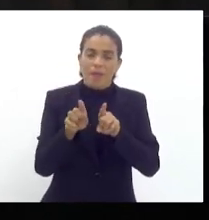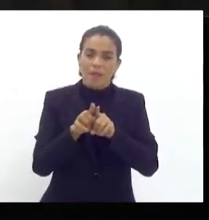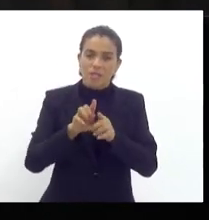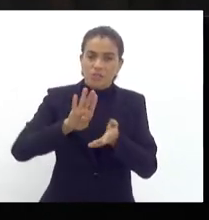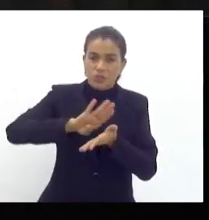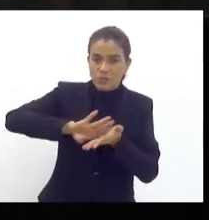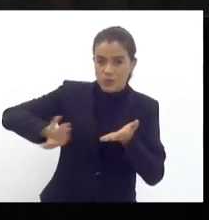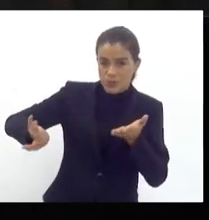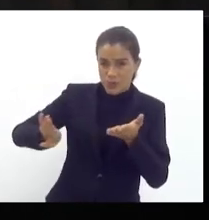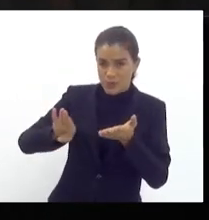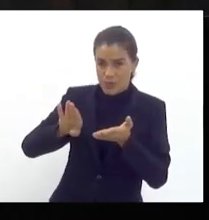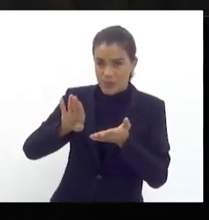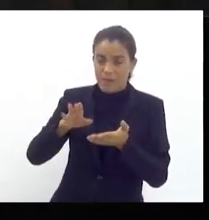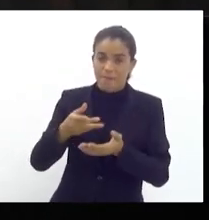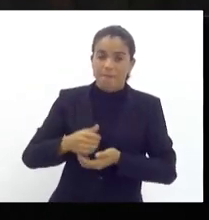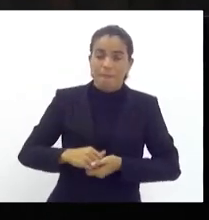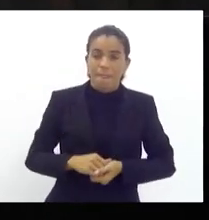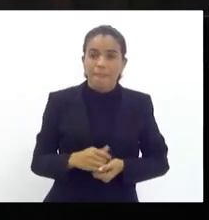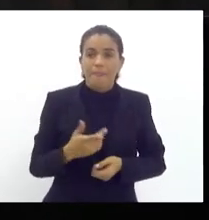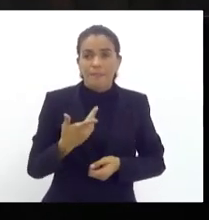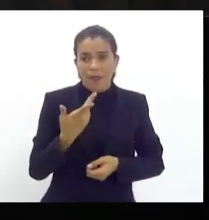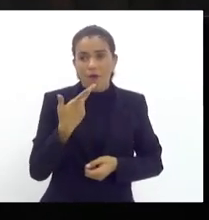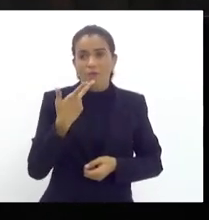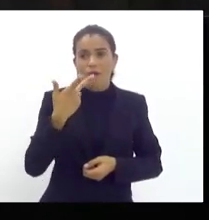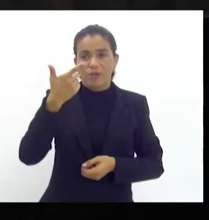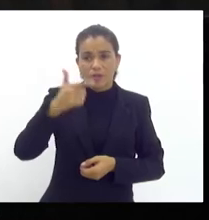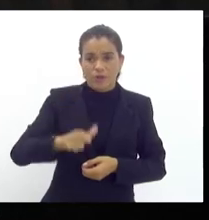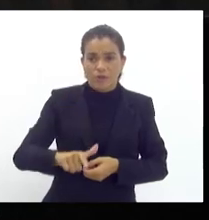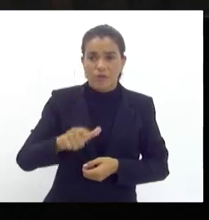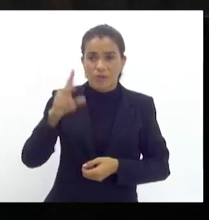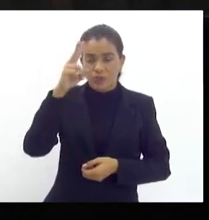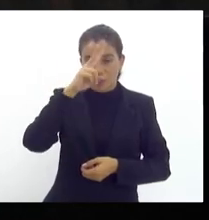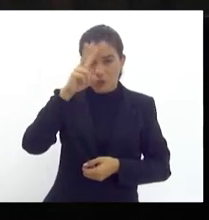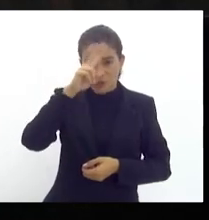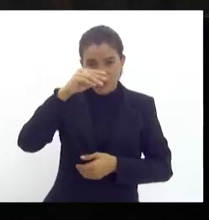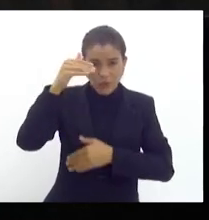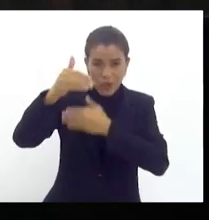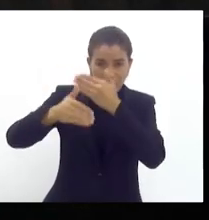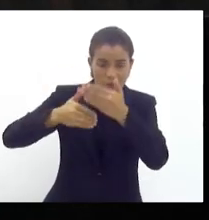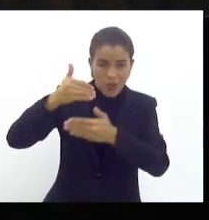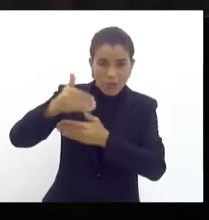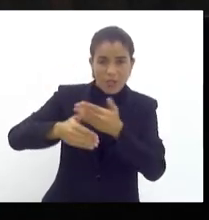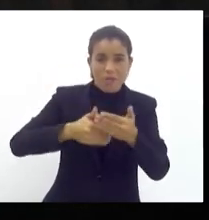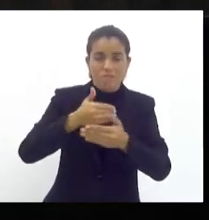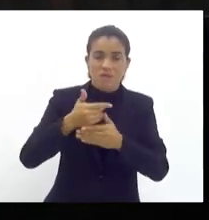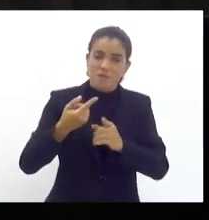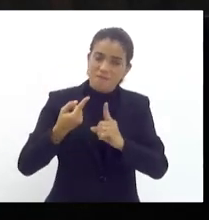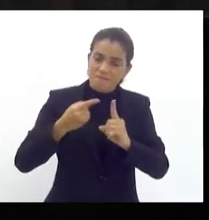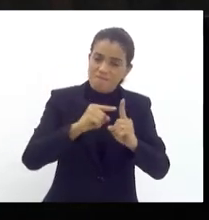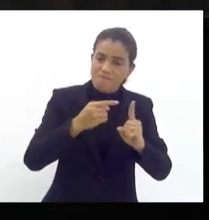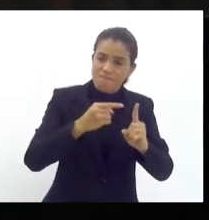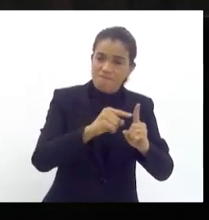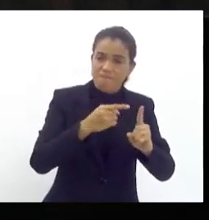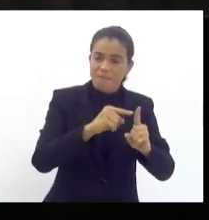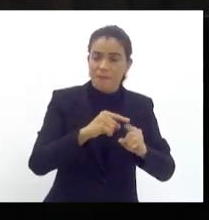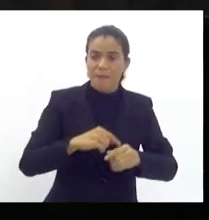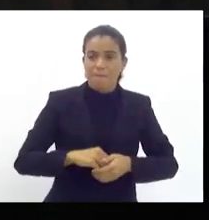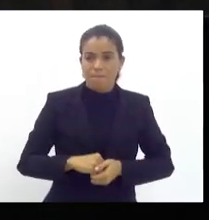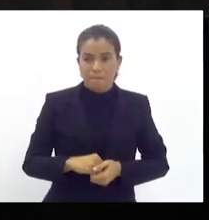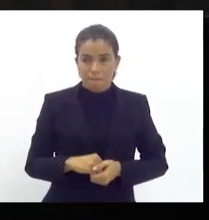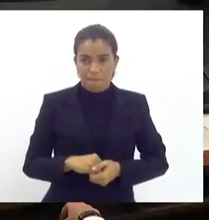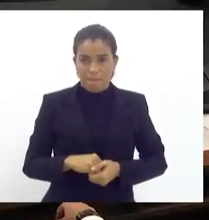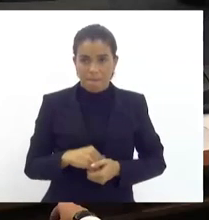desta lei essas religiões volta a dizer historicamente perseguidas em nosso país Obrigada presidente